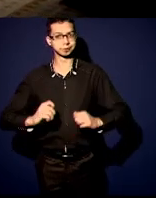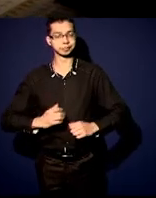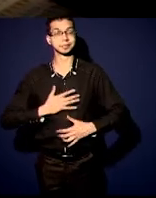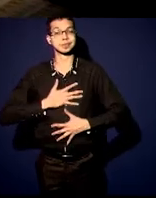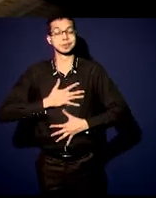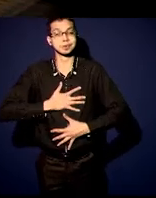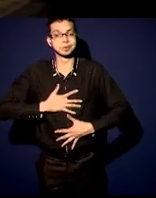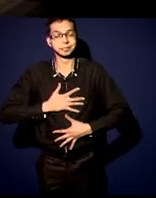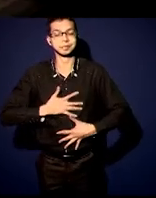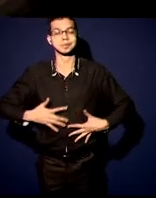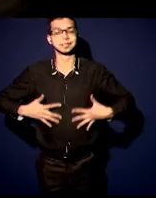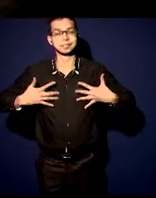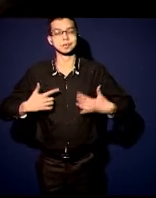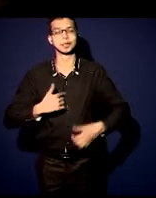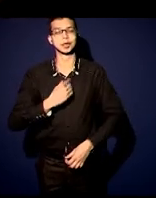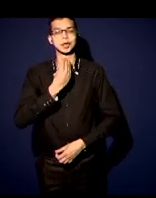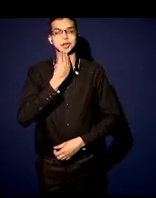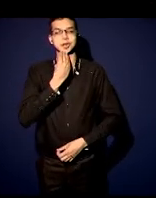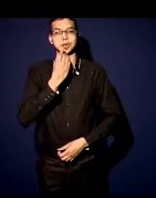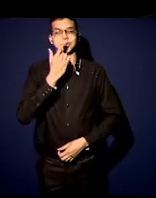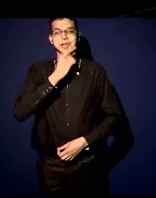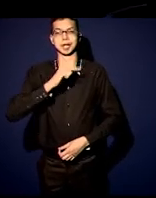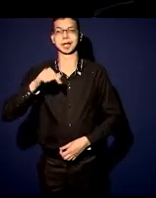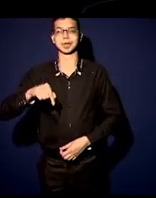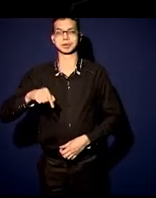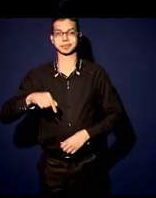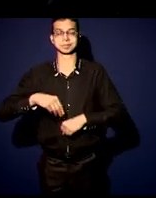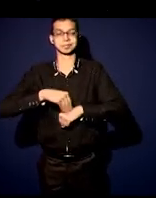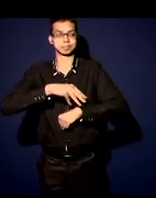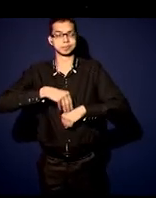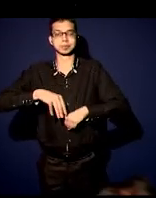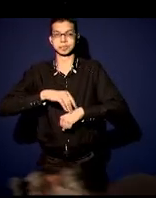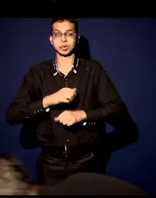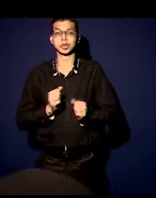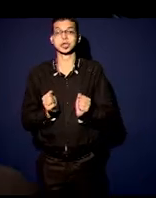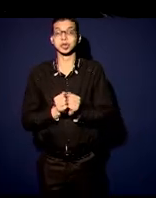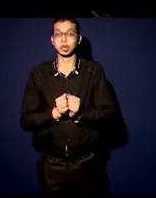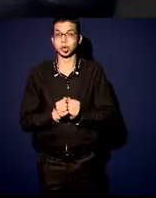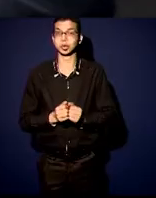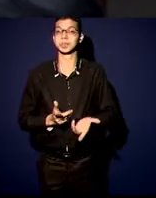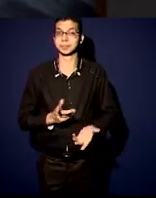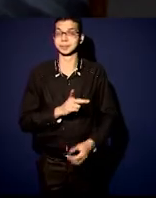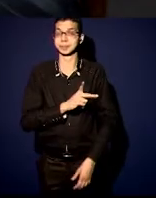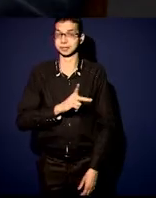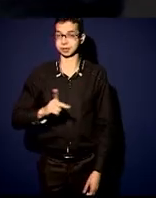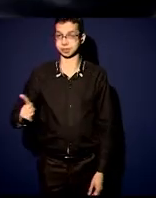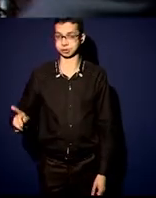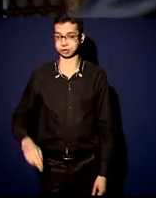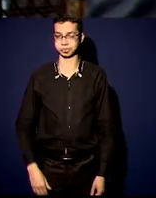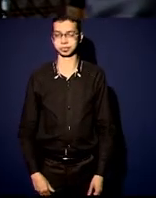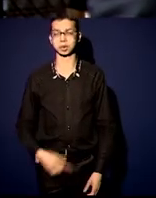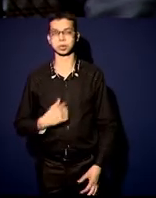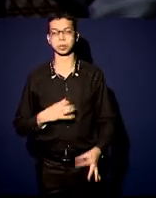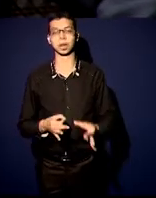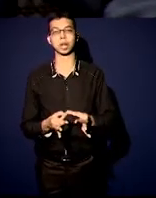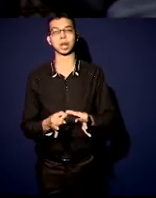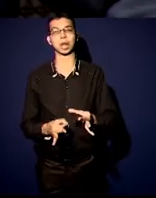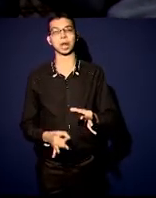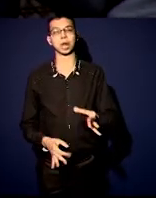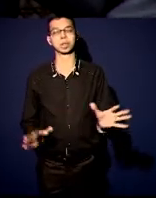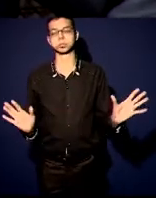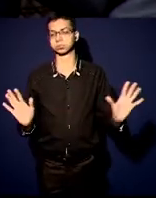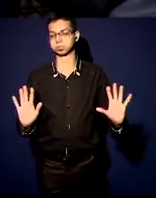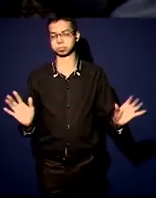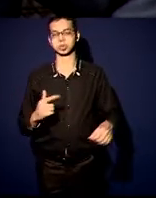ter a oportunidade de moderar esse debate com o Presidente Arthur Lira e sem mais delongas eu vou iniciar